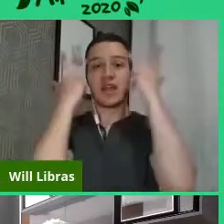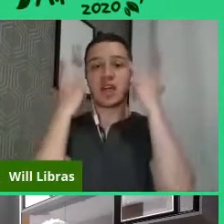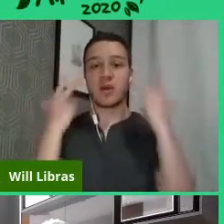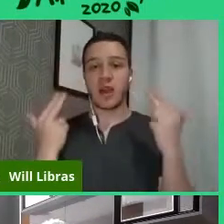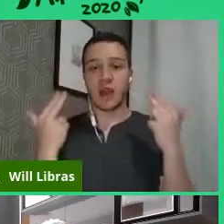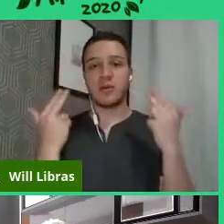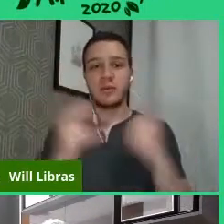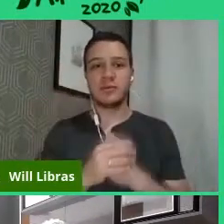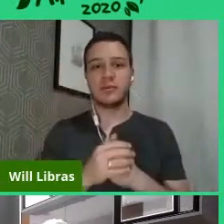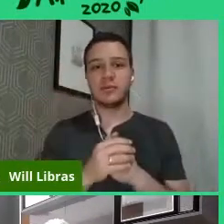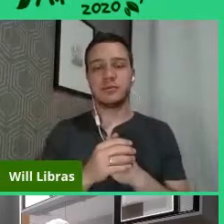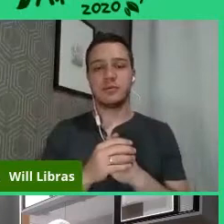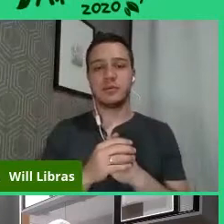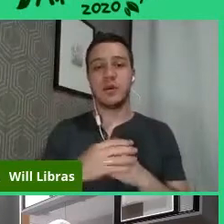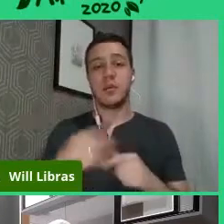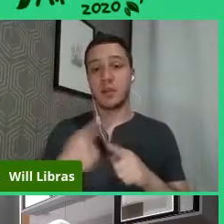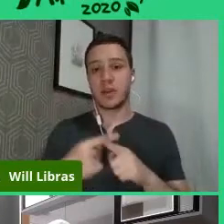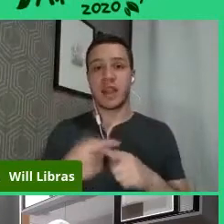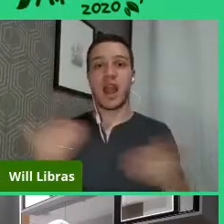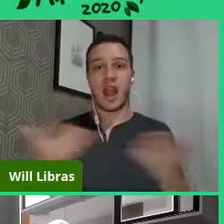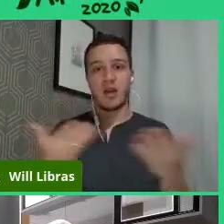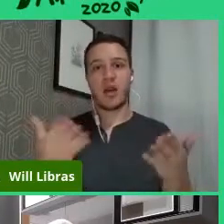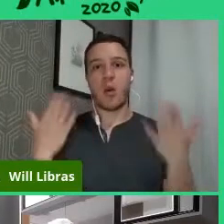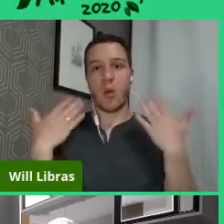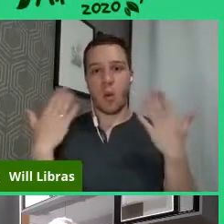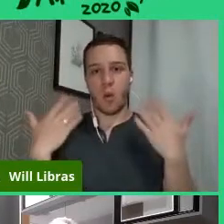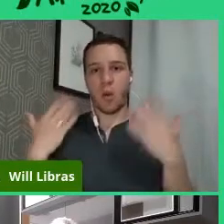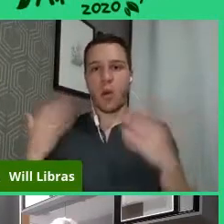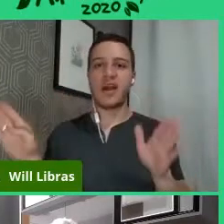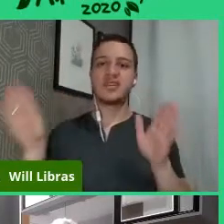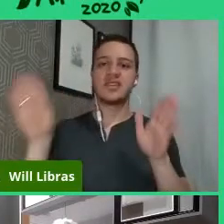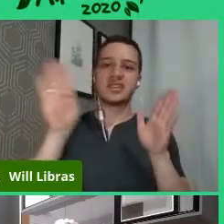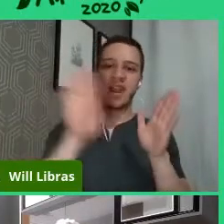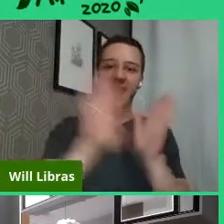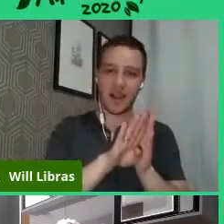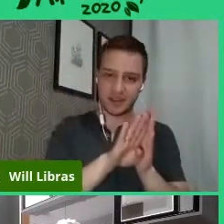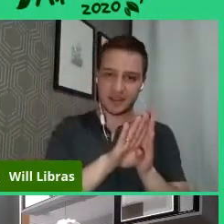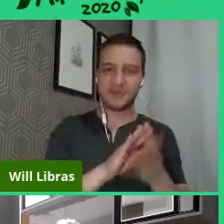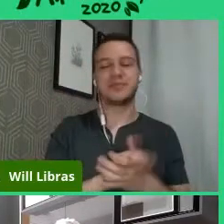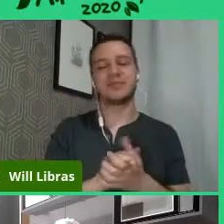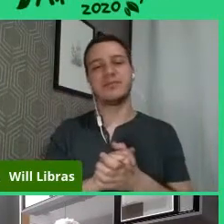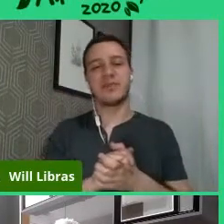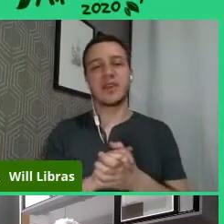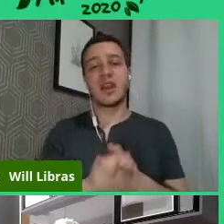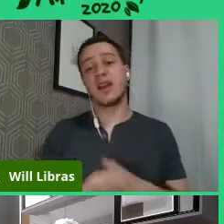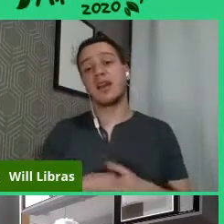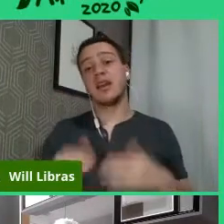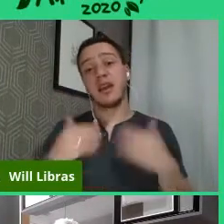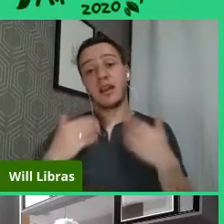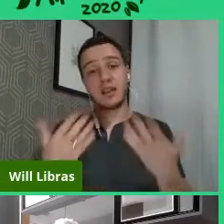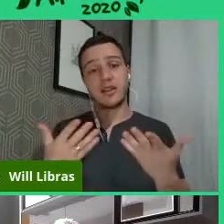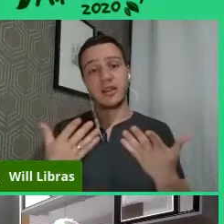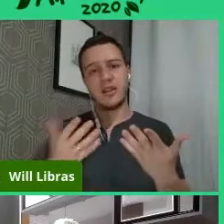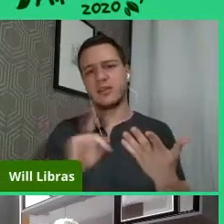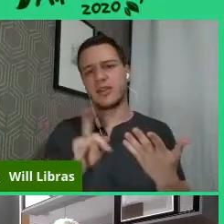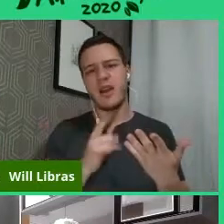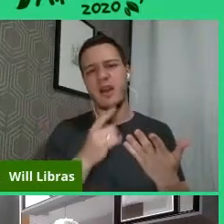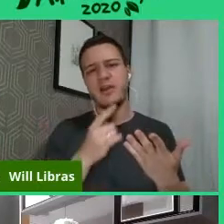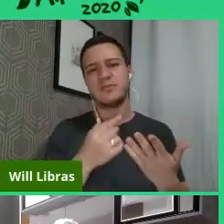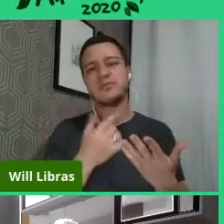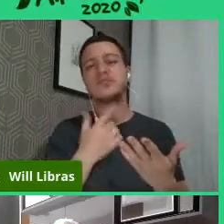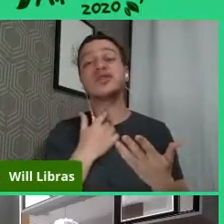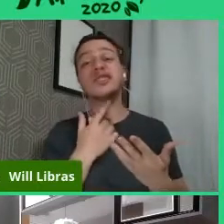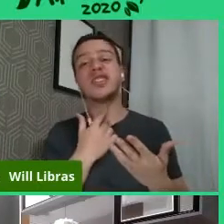opção de sanduíche natural, porque agora está aquecendo também, né, o tempo, com a primavera e com o verão,